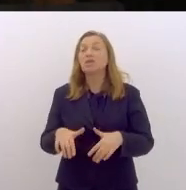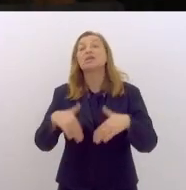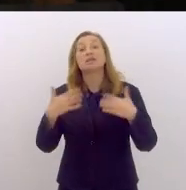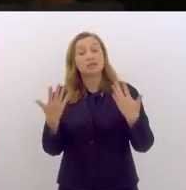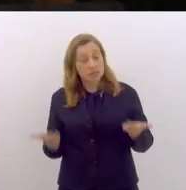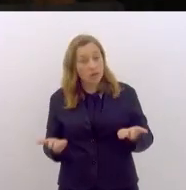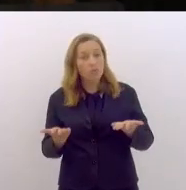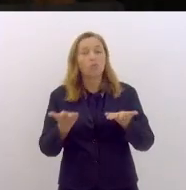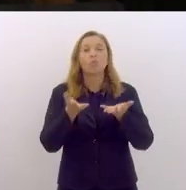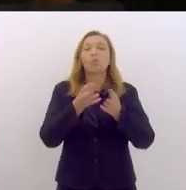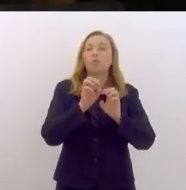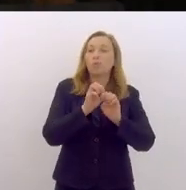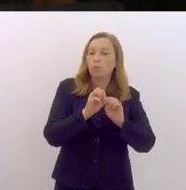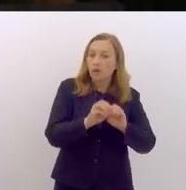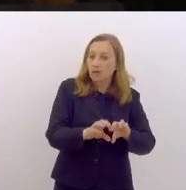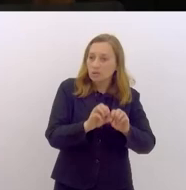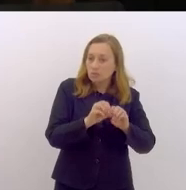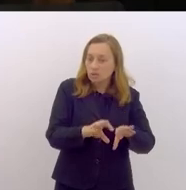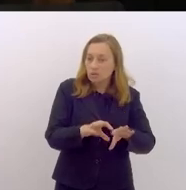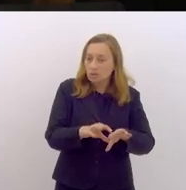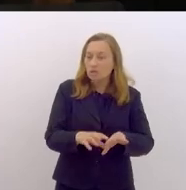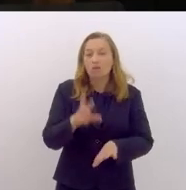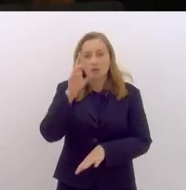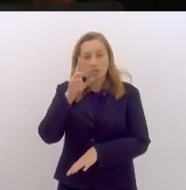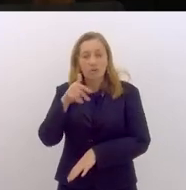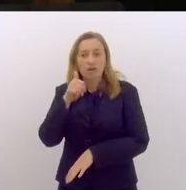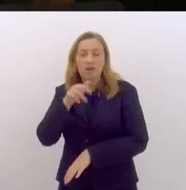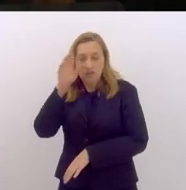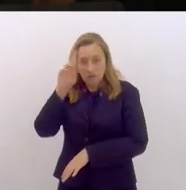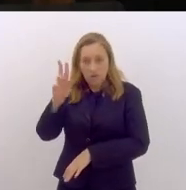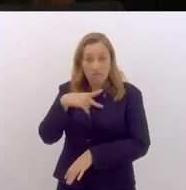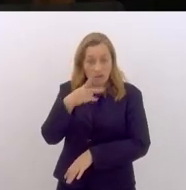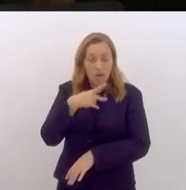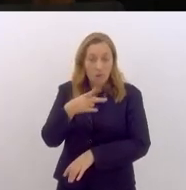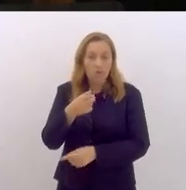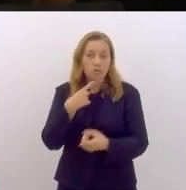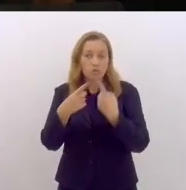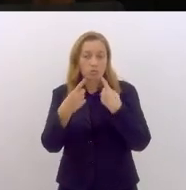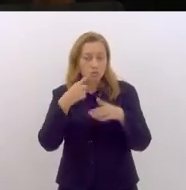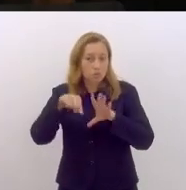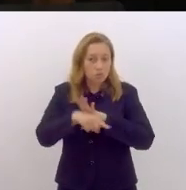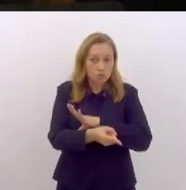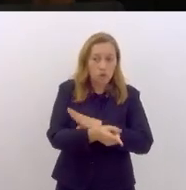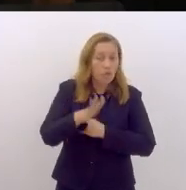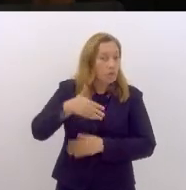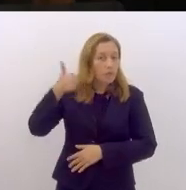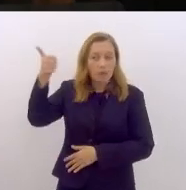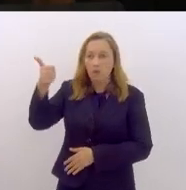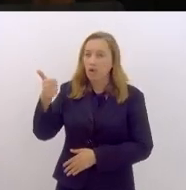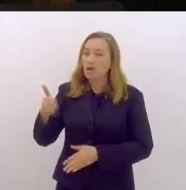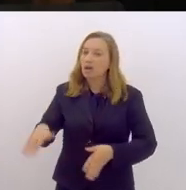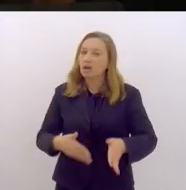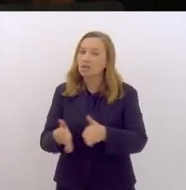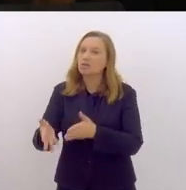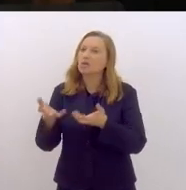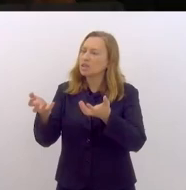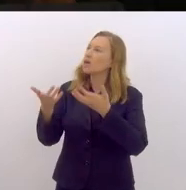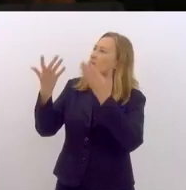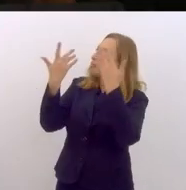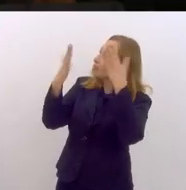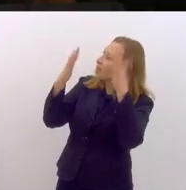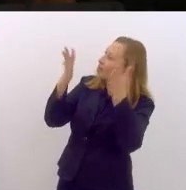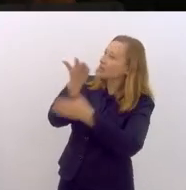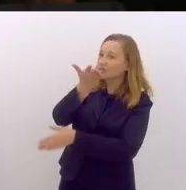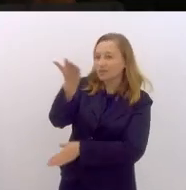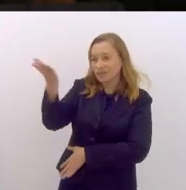a educação, como Vossa Excelência disse, o debate, o aprofundamento, é o melhor caminho. Eu queria parabenizar